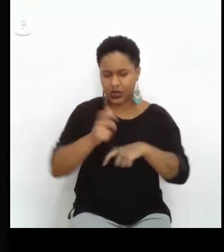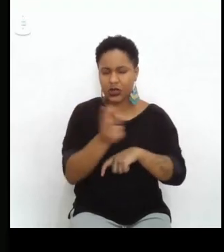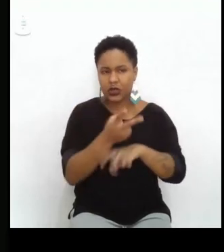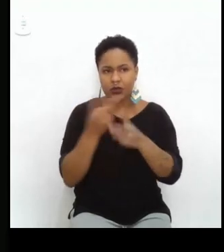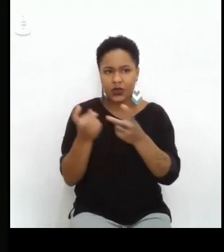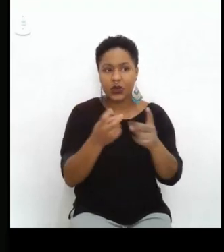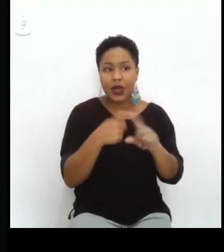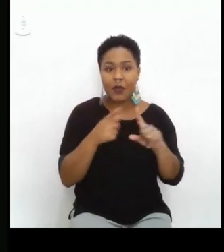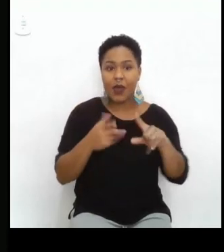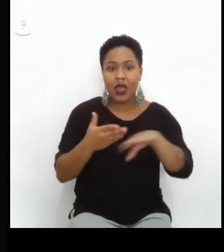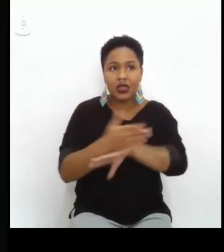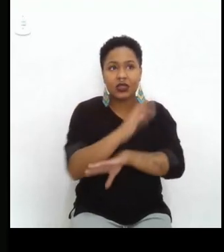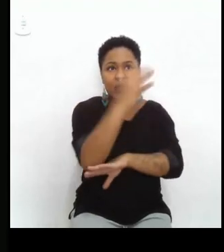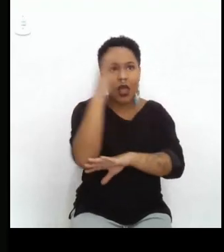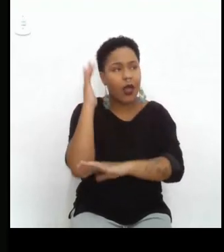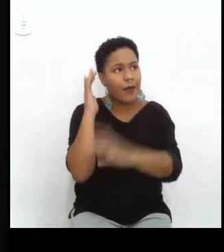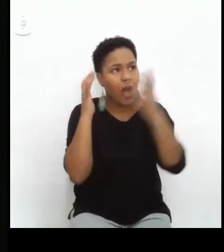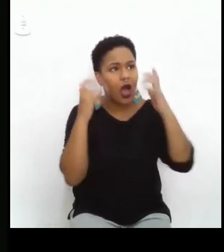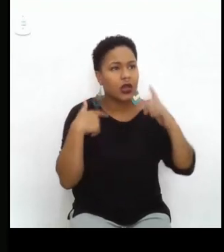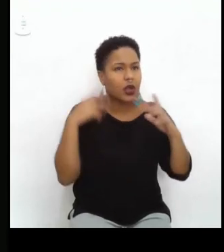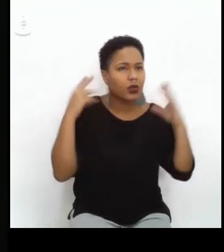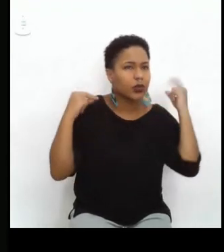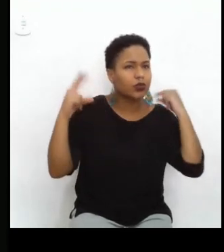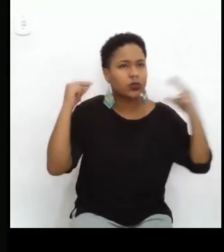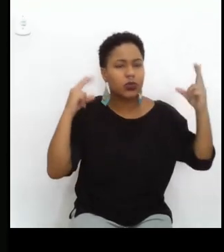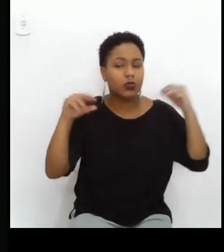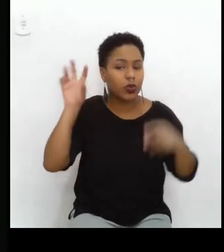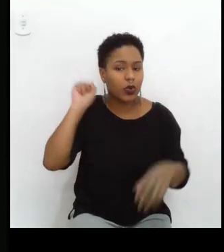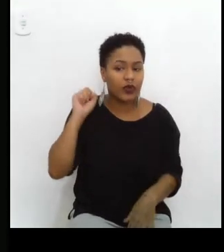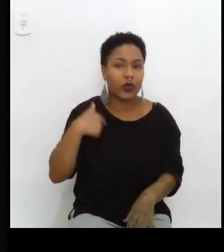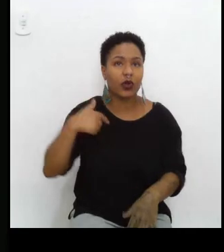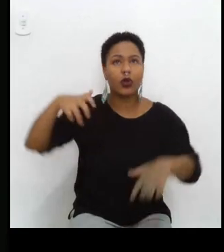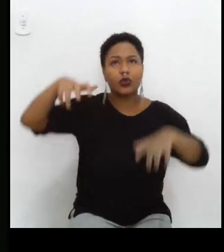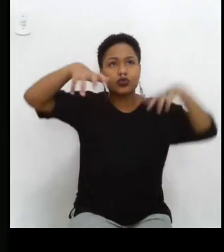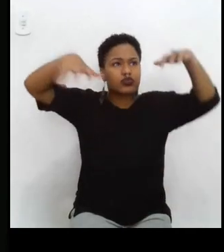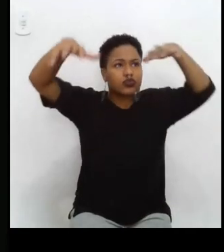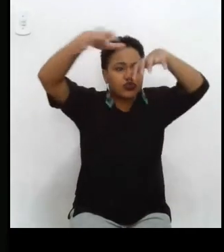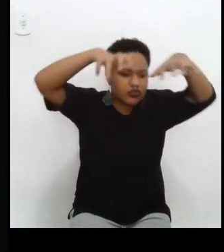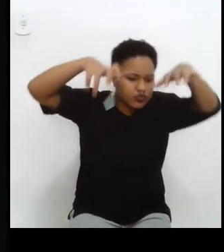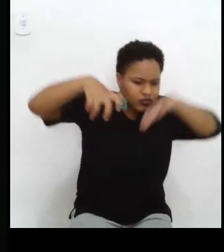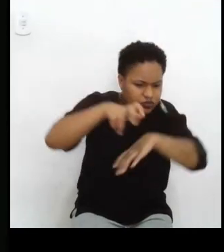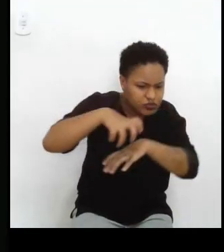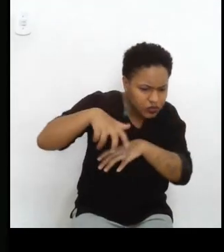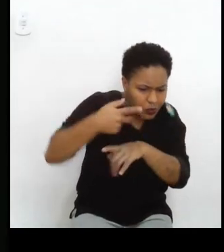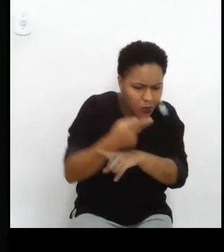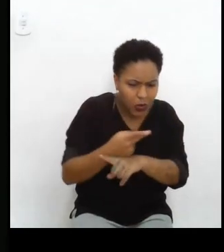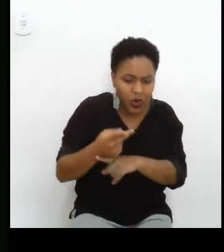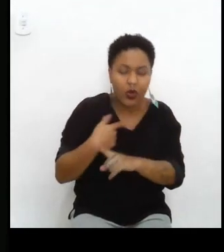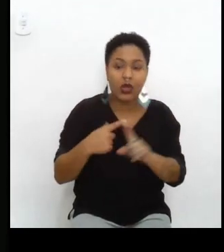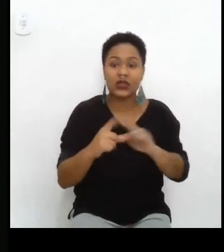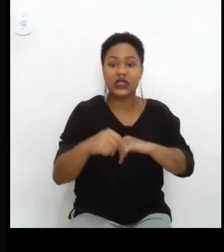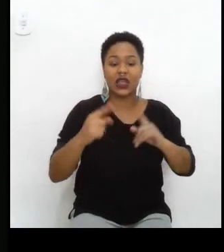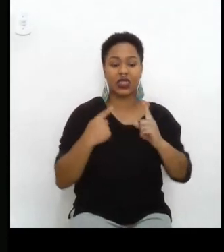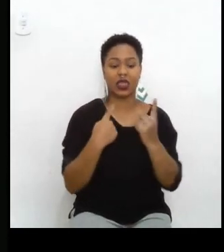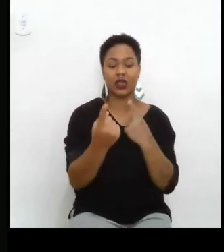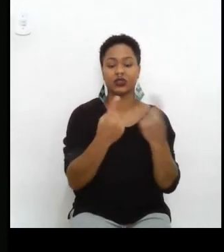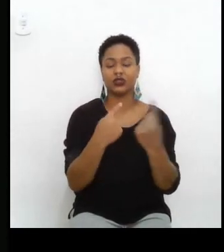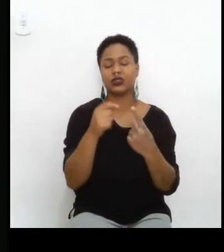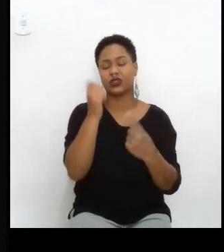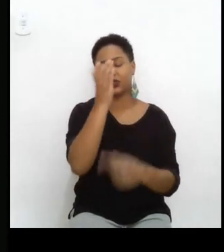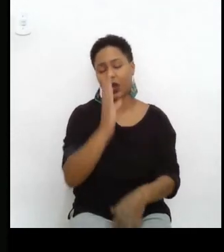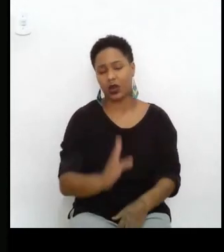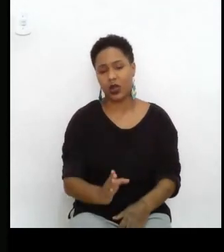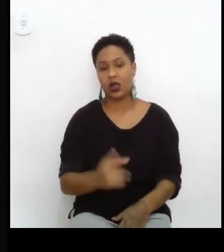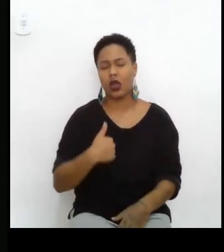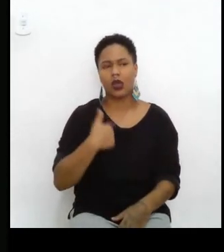assim que entrei na mata já podia ouvir os bandidos drones prosadores na saída da estrada nacional então eu fiquei